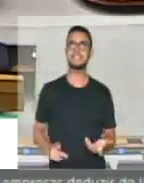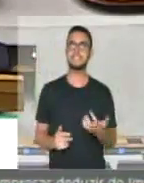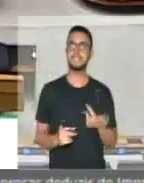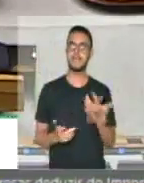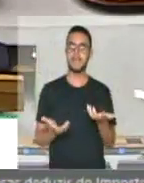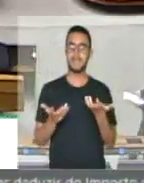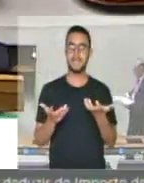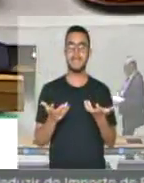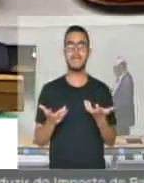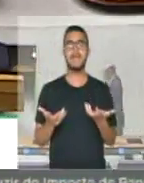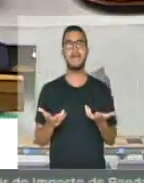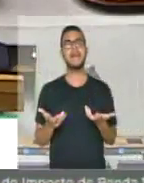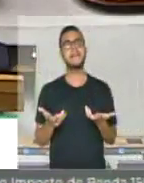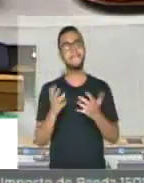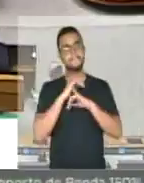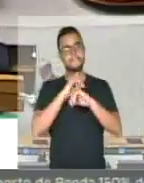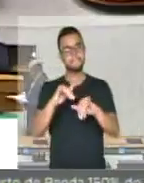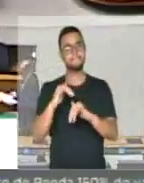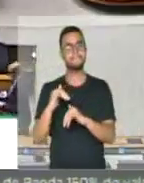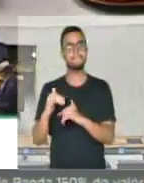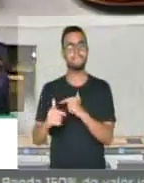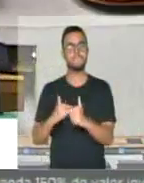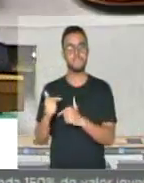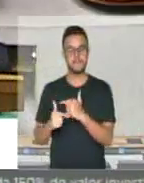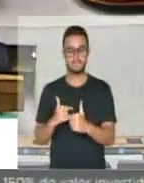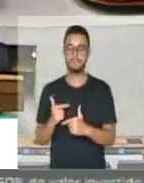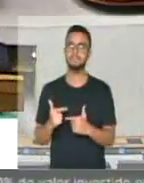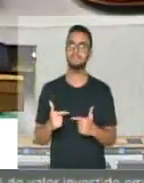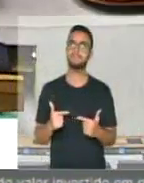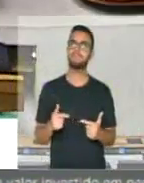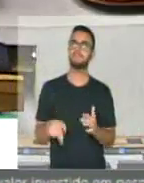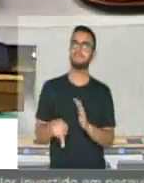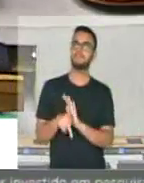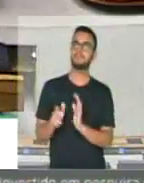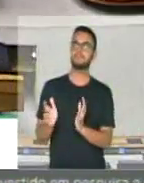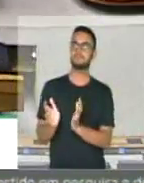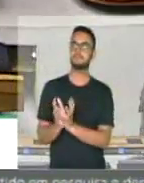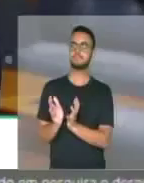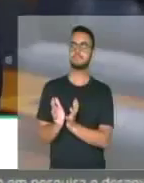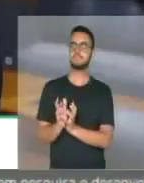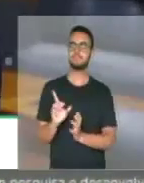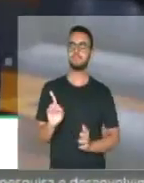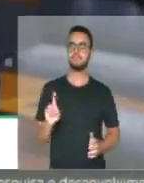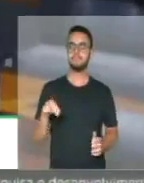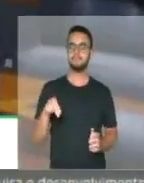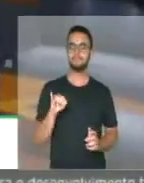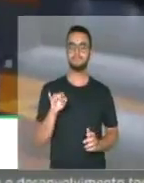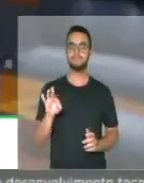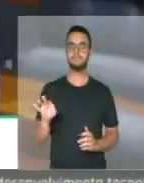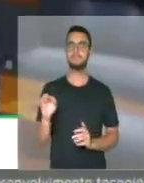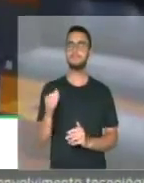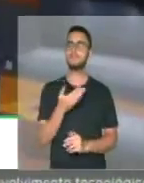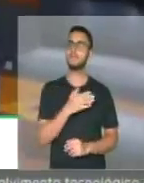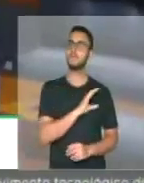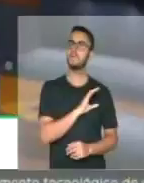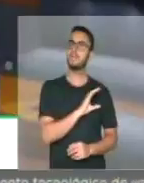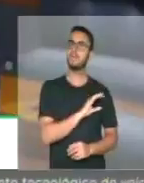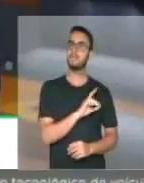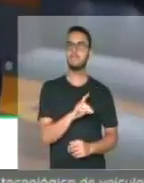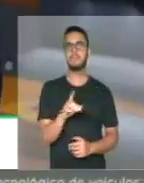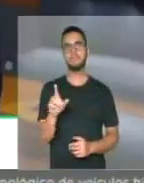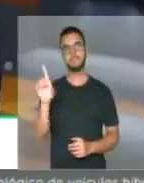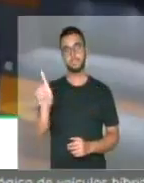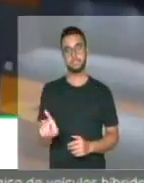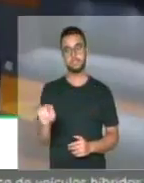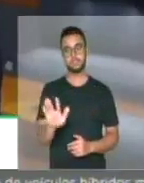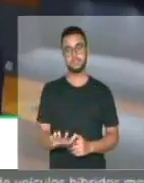registro do trabalho da equipe do DENIT, coordenada pelo diretor-geral,